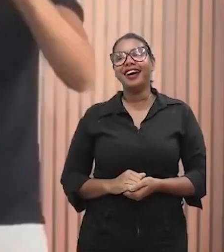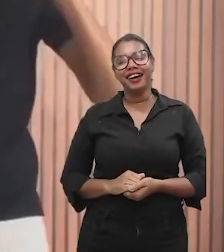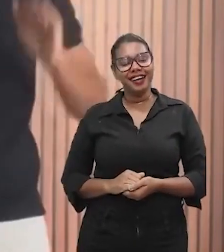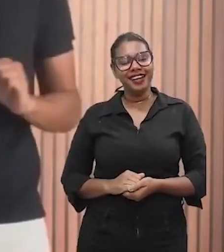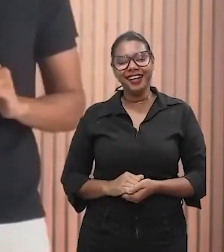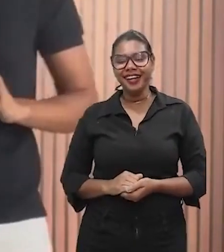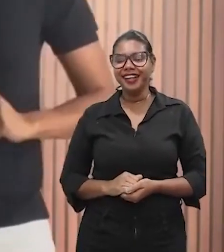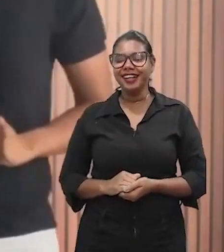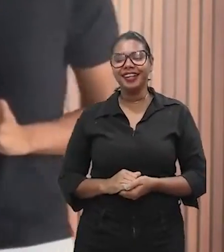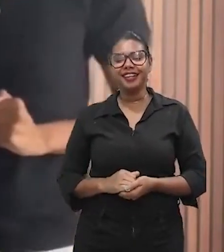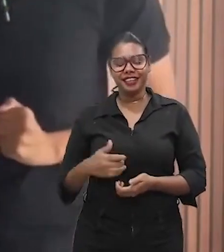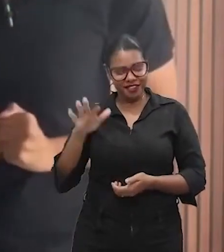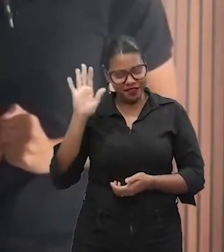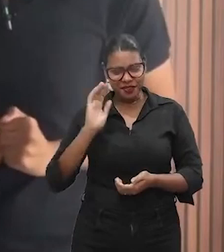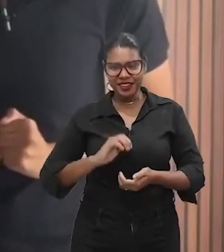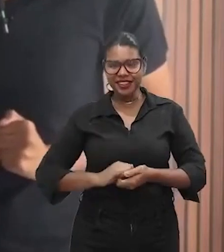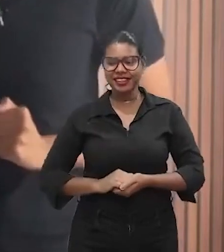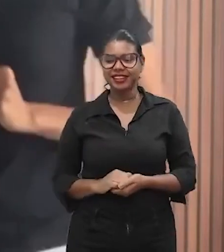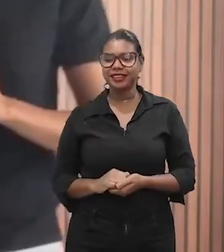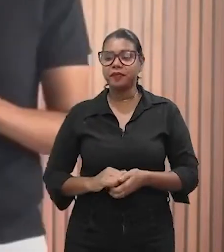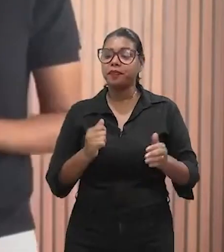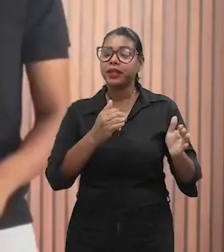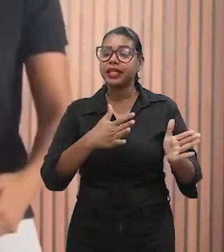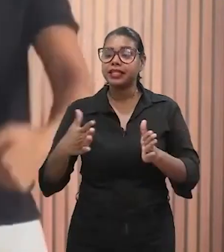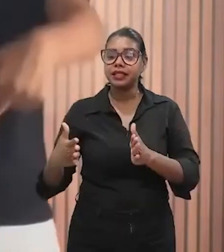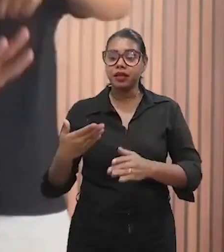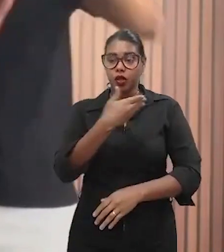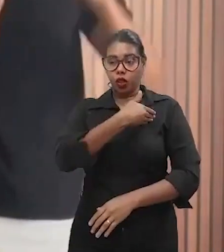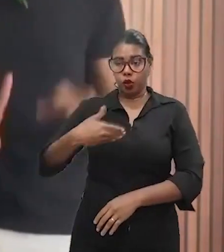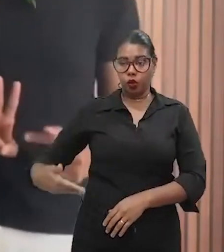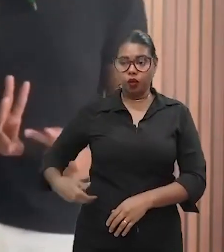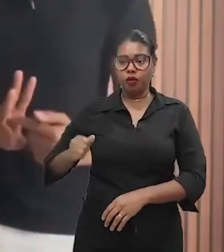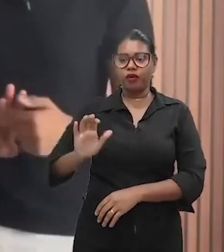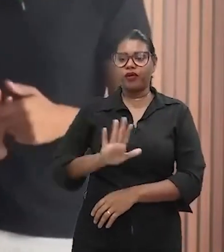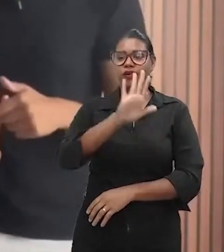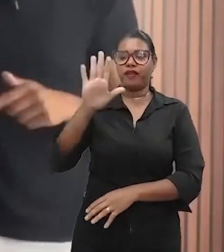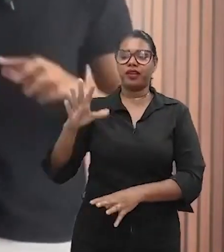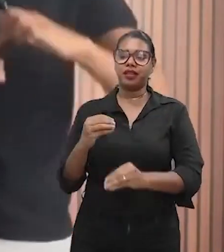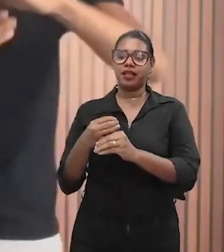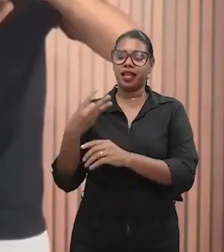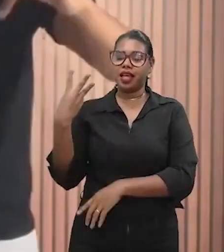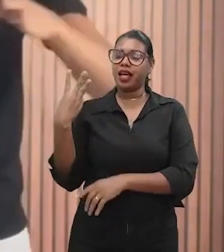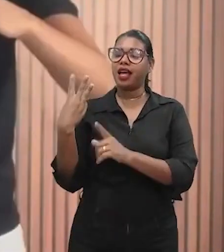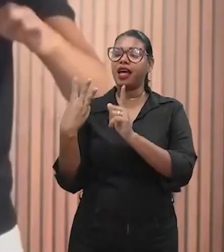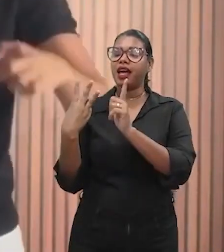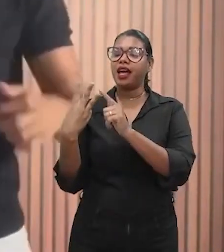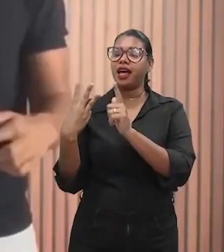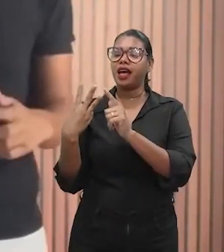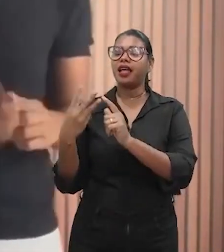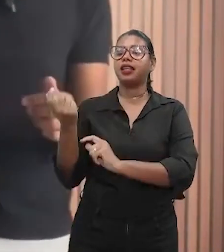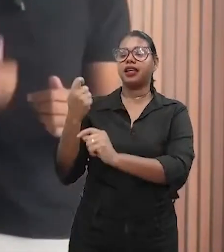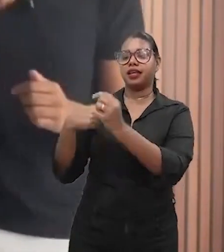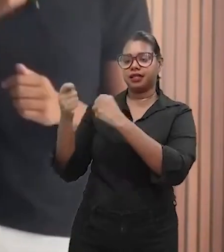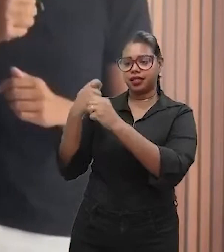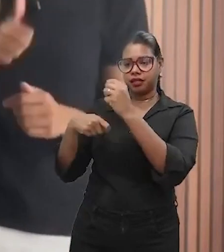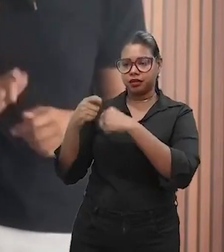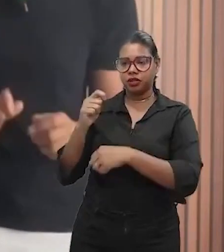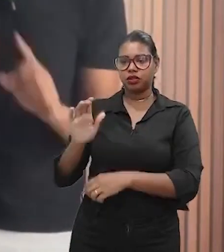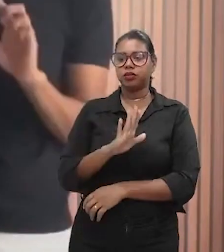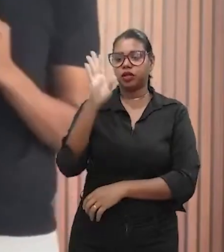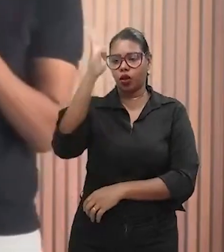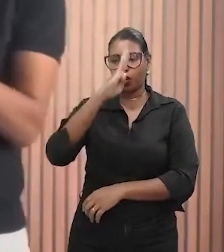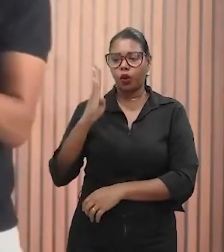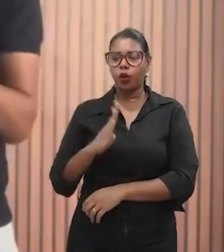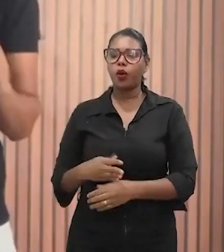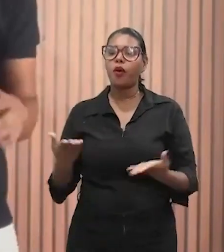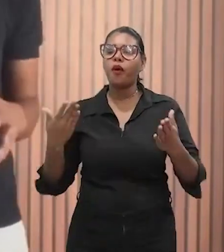né? Mas vamos embora. O que foi esse período do governo geral? Tivemos 3 governantes gerais no Brasil, 3 administradores gerais do Brasil. Qual